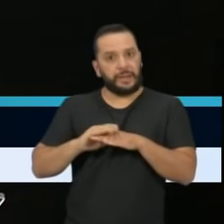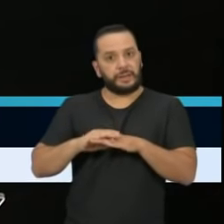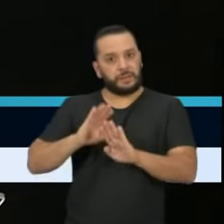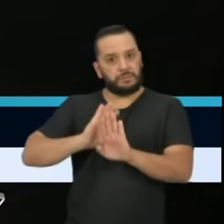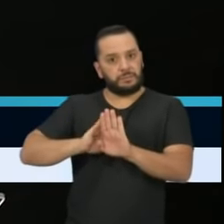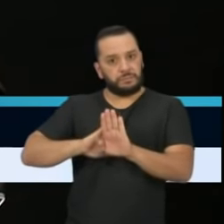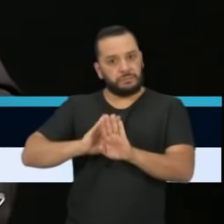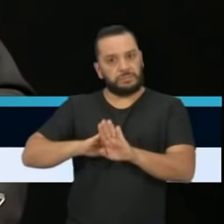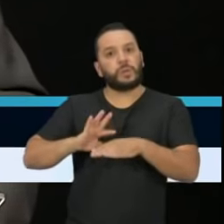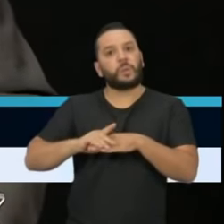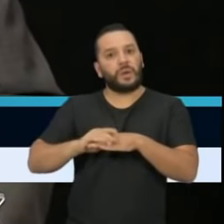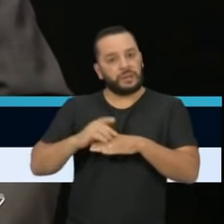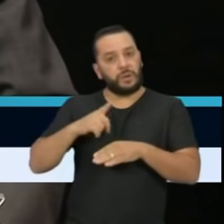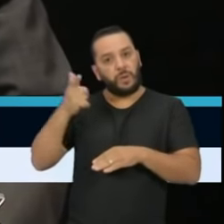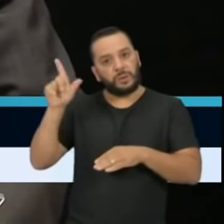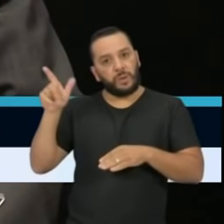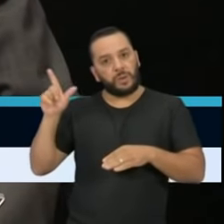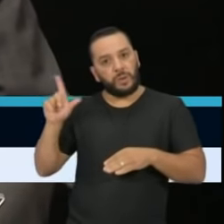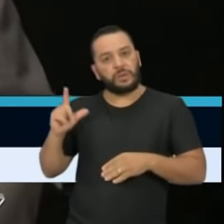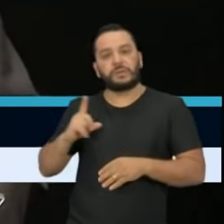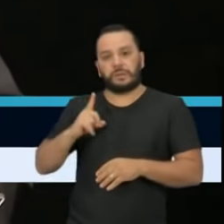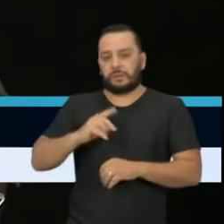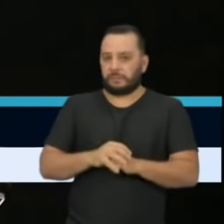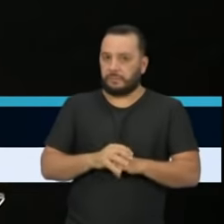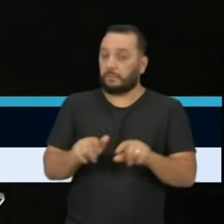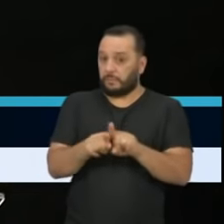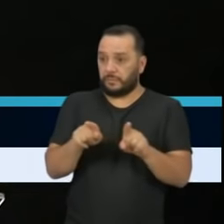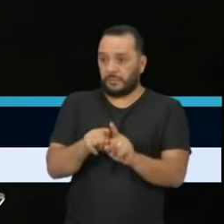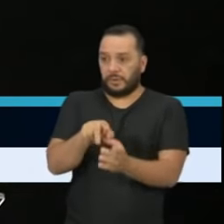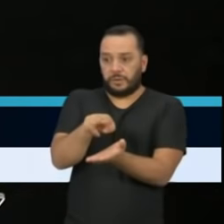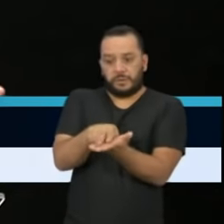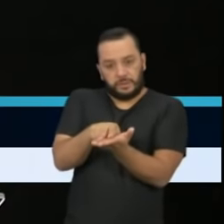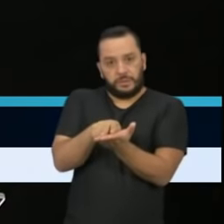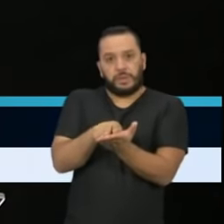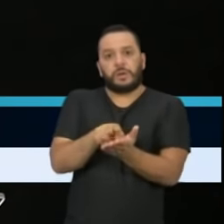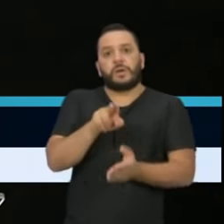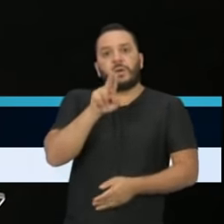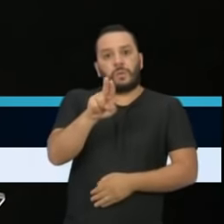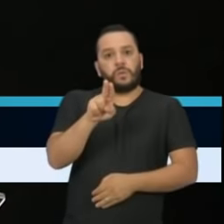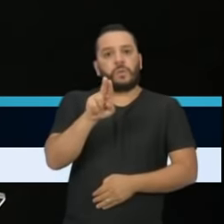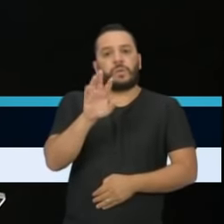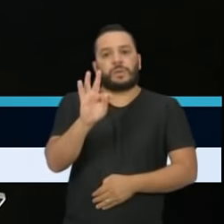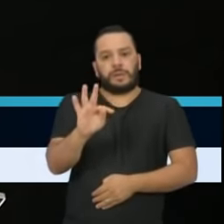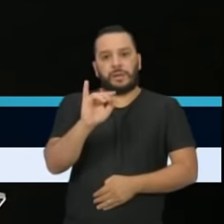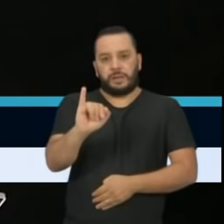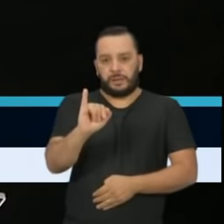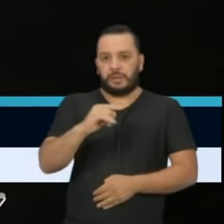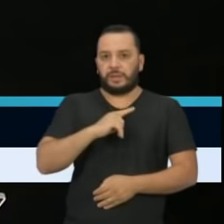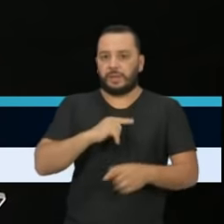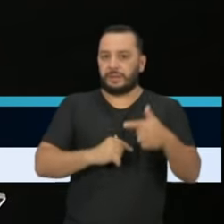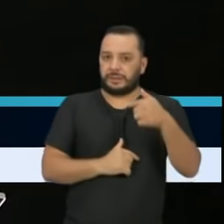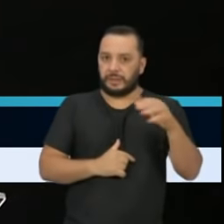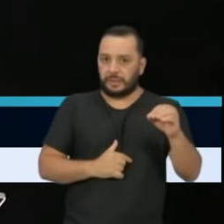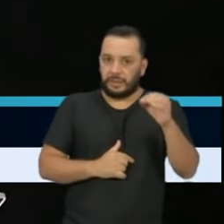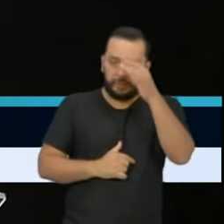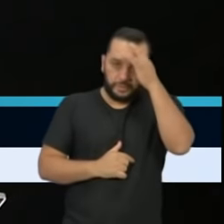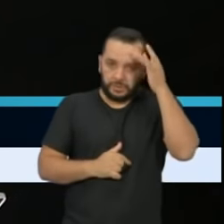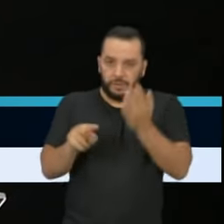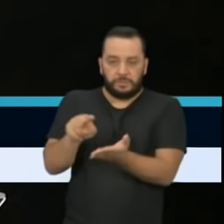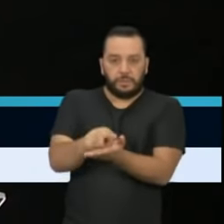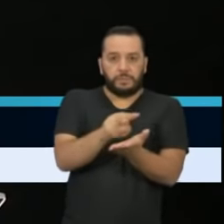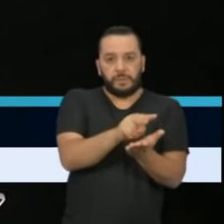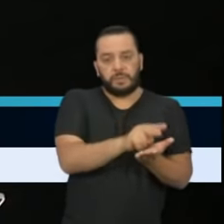comorbidades. Dos casos em UTI, nós temos neste boletim, então, 70 casos internados.